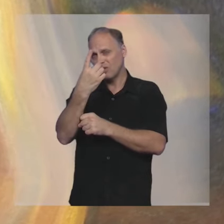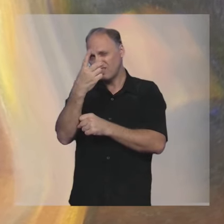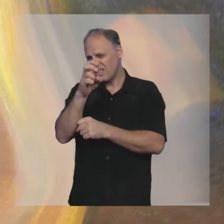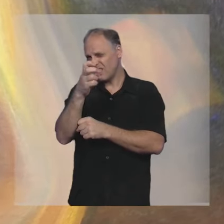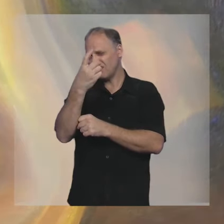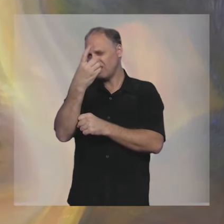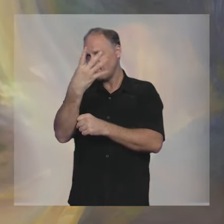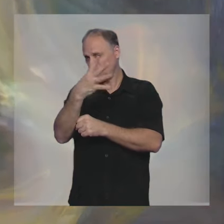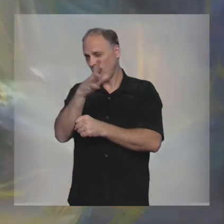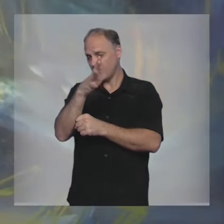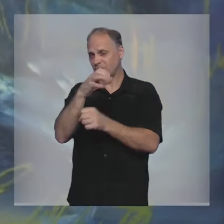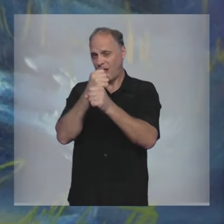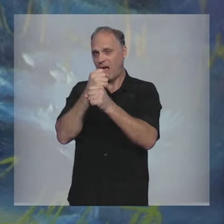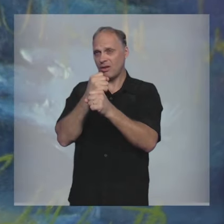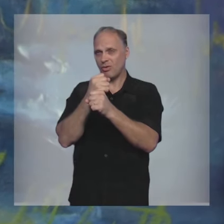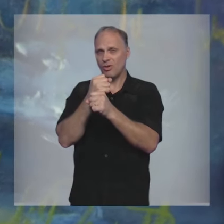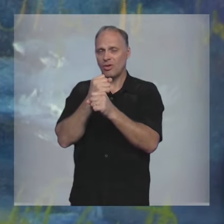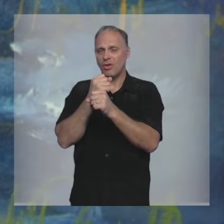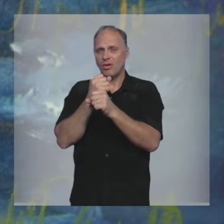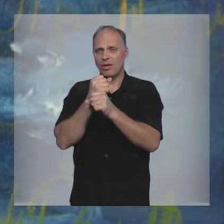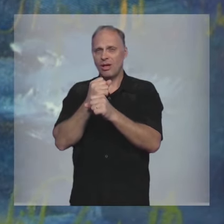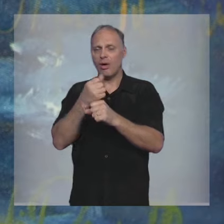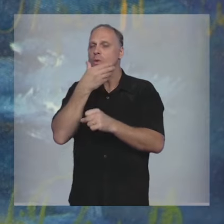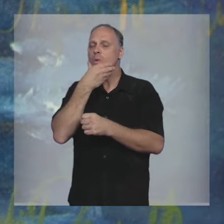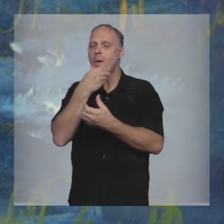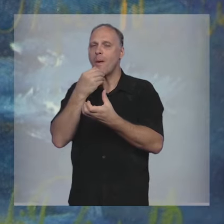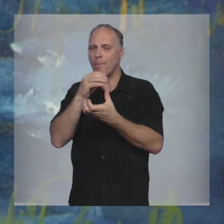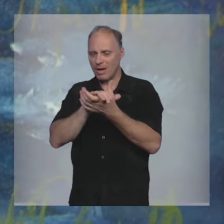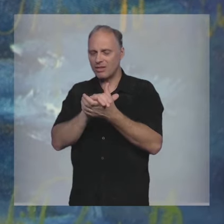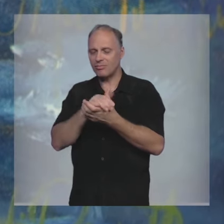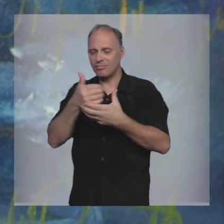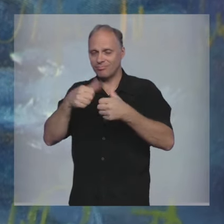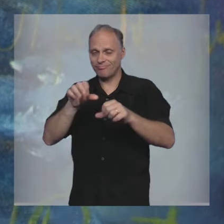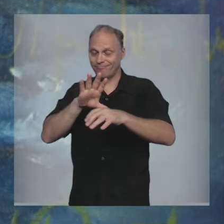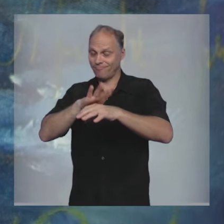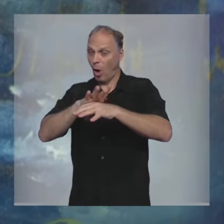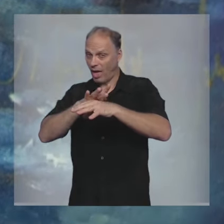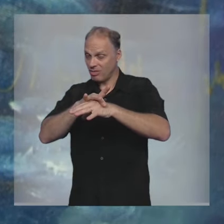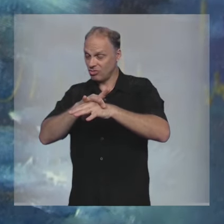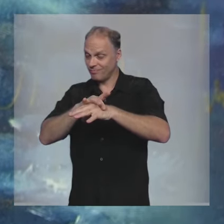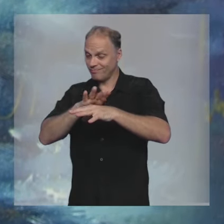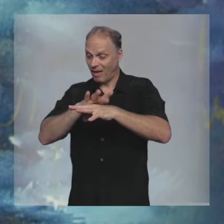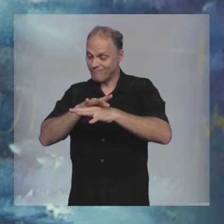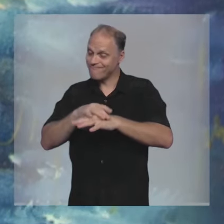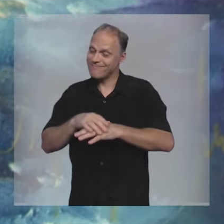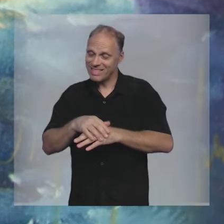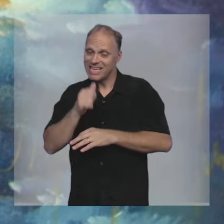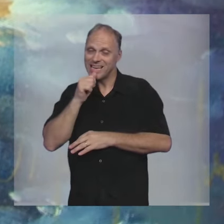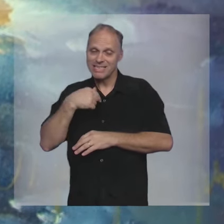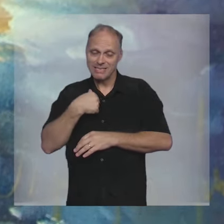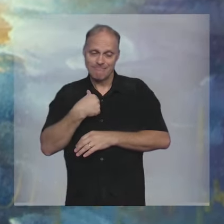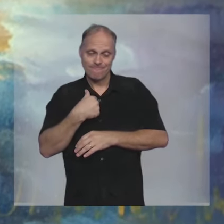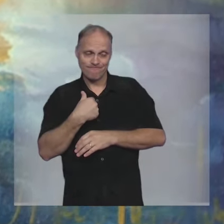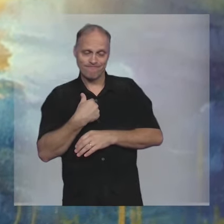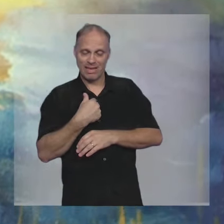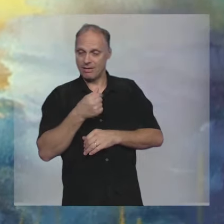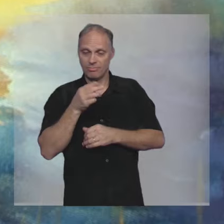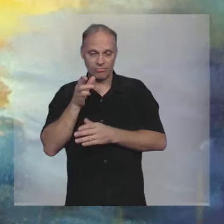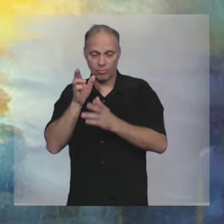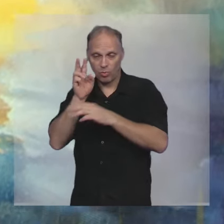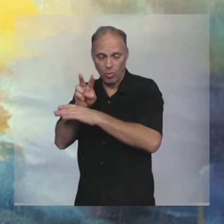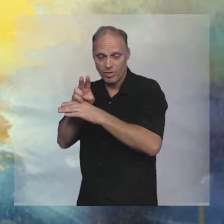2015, 2014, meu marido ficou bem doente. E eu fiquei assim, eu perdi